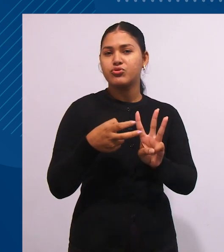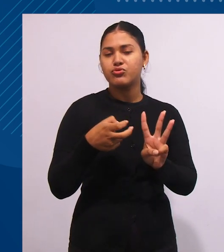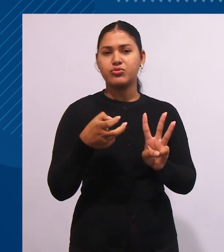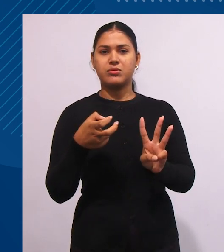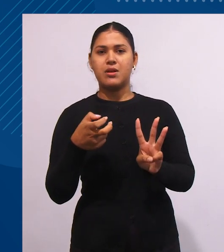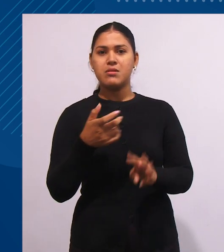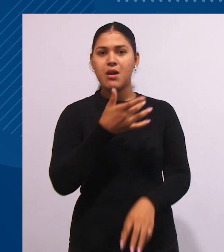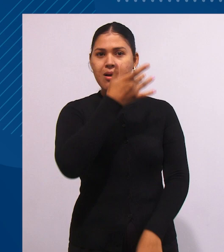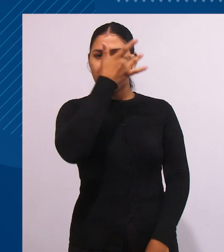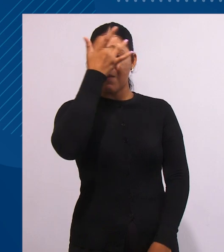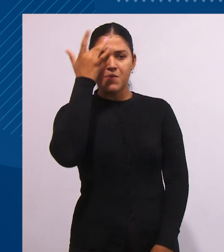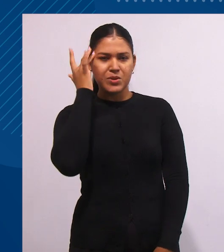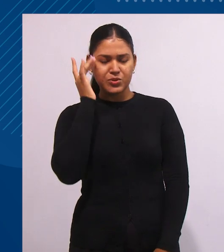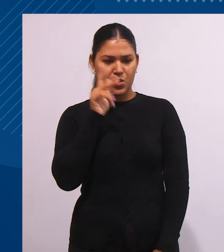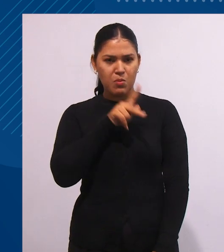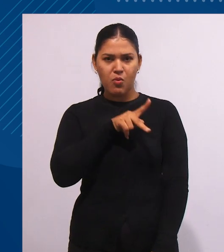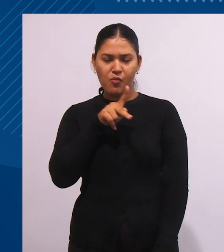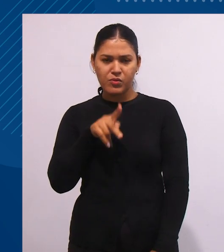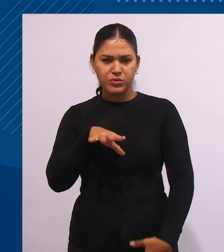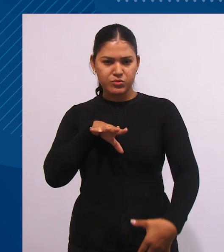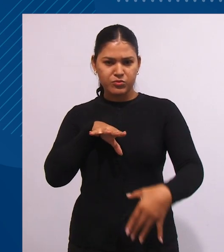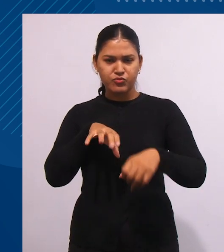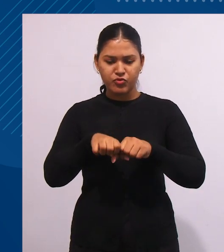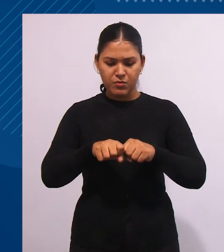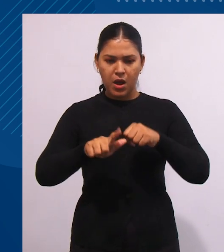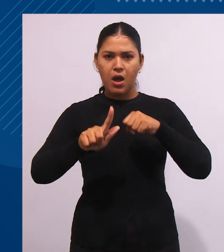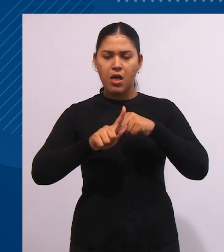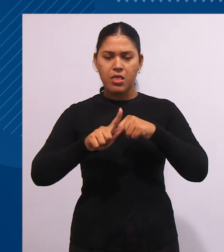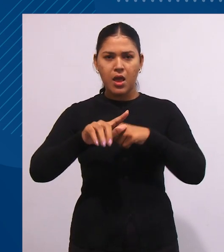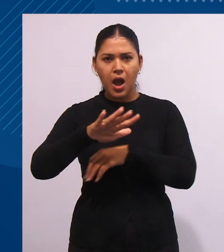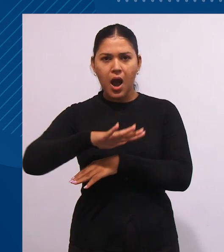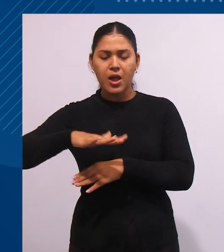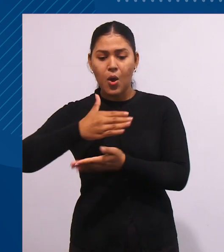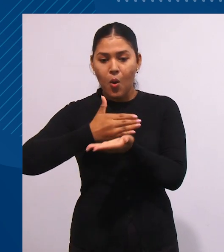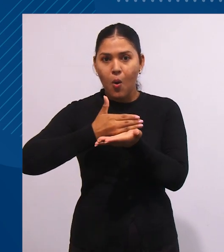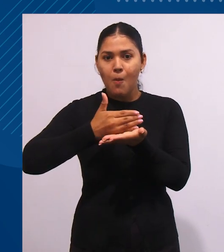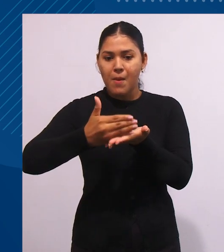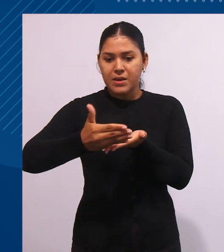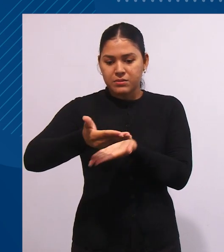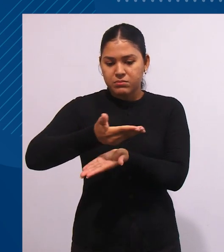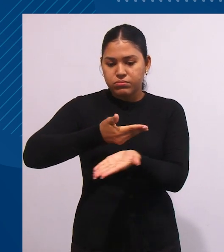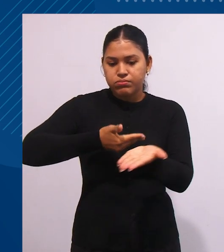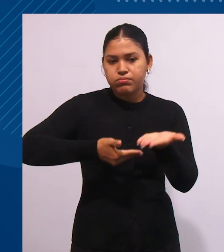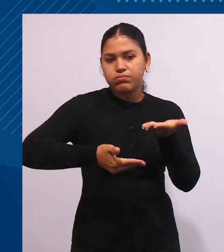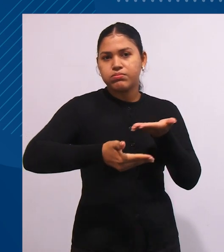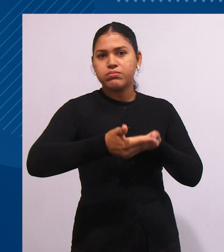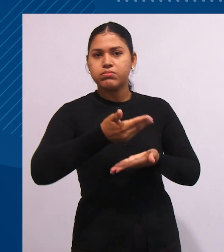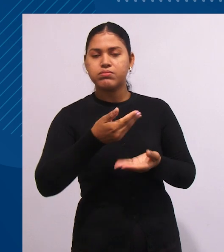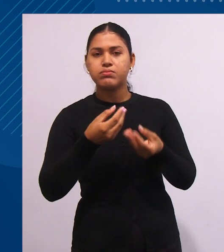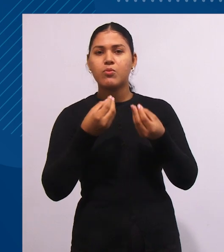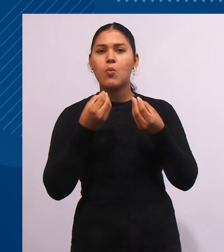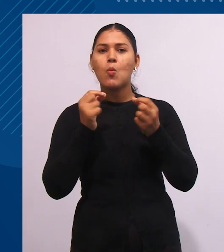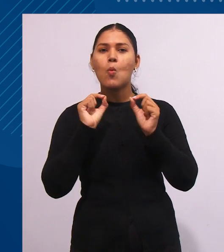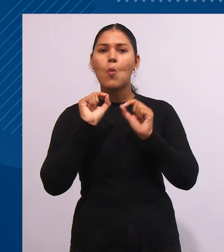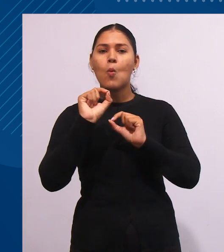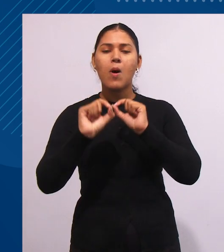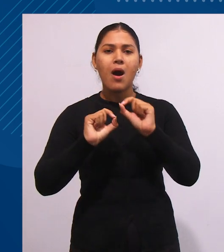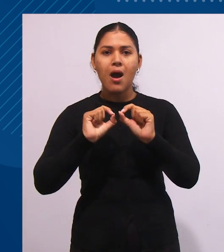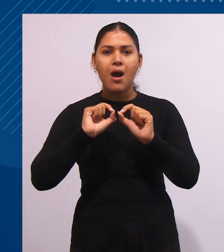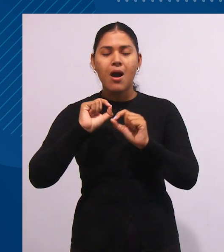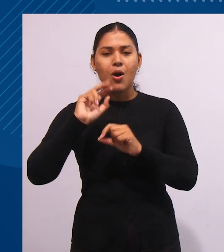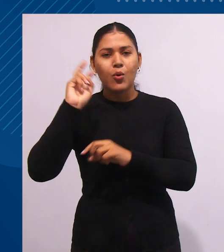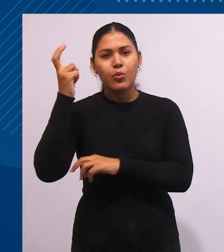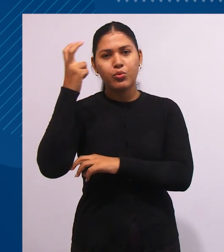educador intercultural que está sendo se formado, ele promove esses espaços das aulas, promove uma reflexão sobre a própria identidade